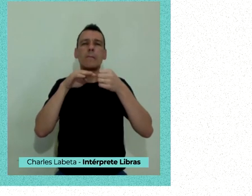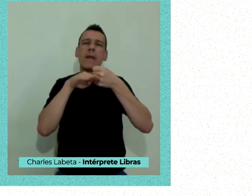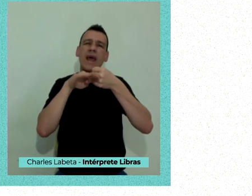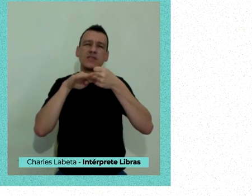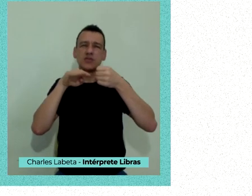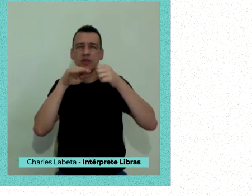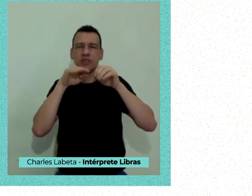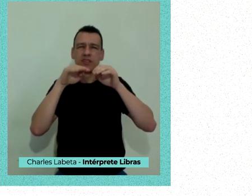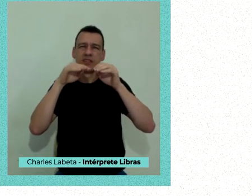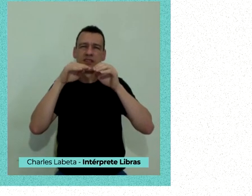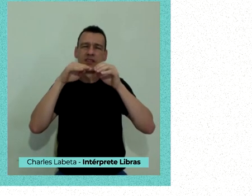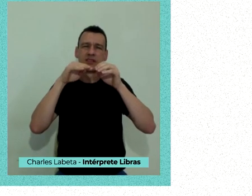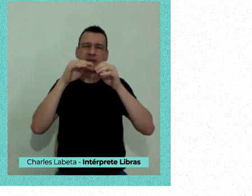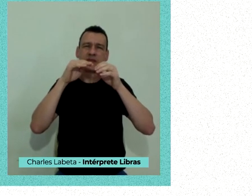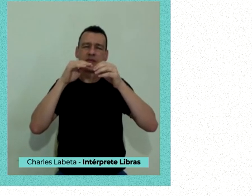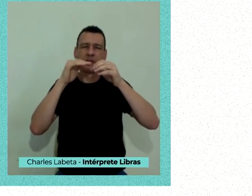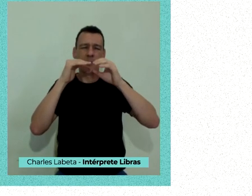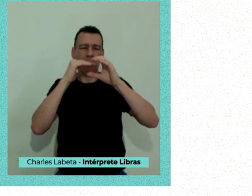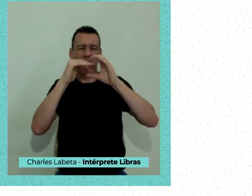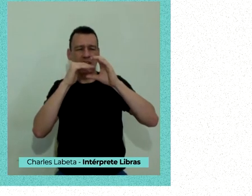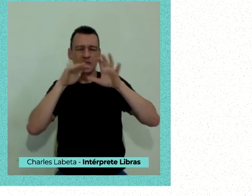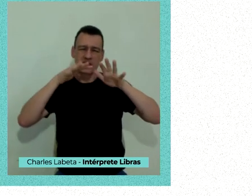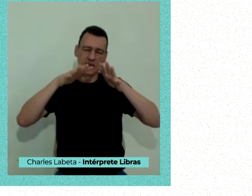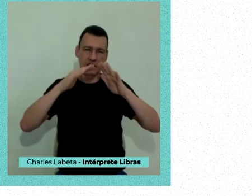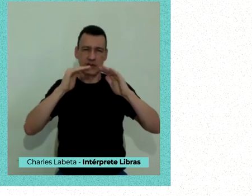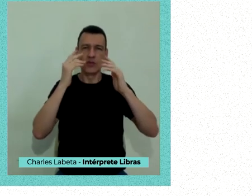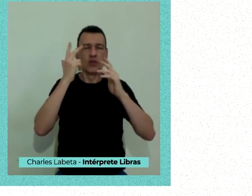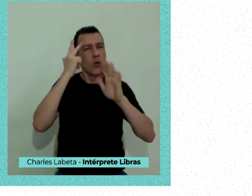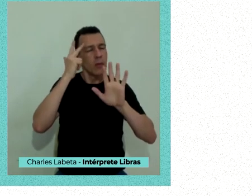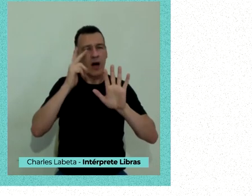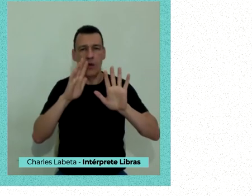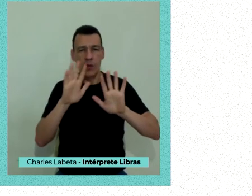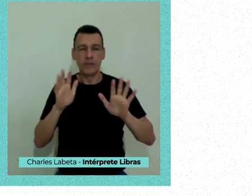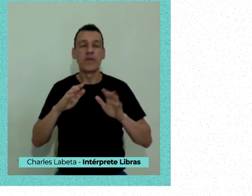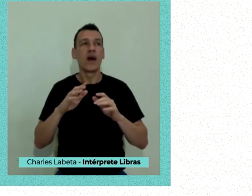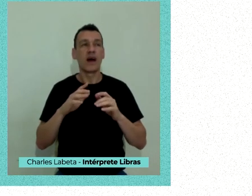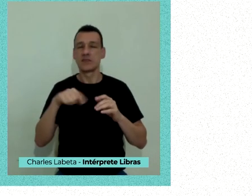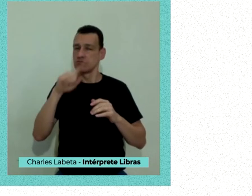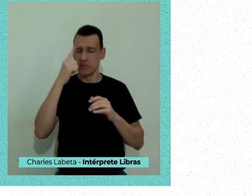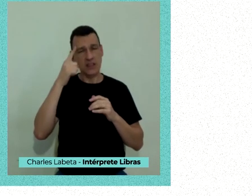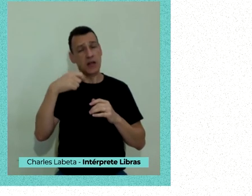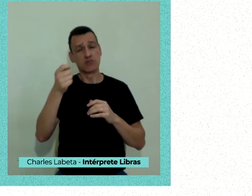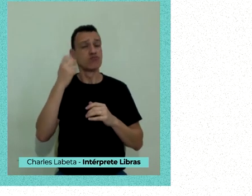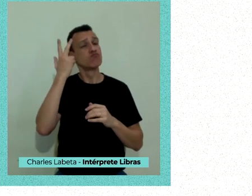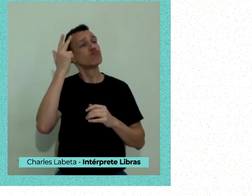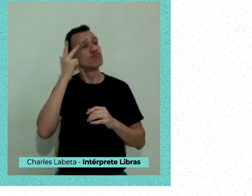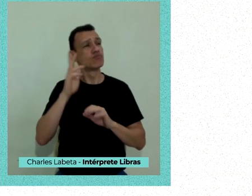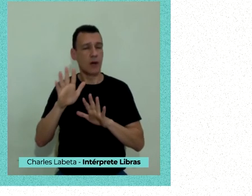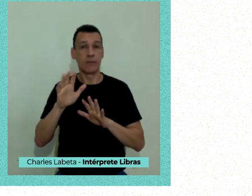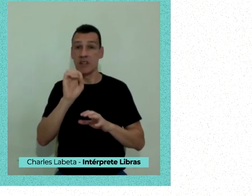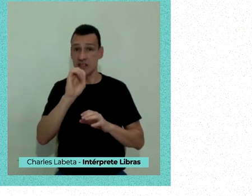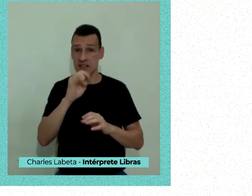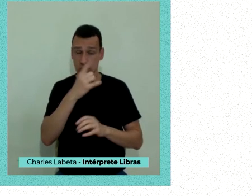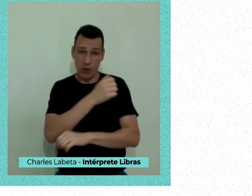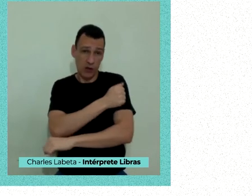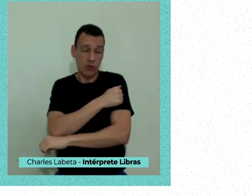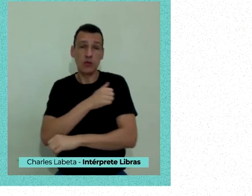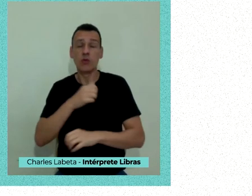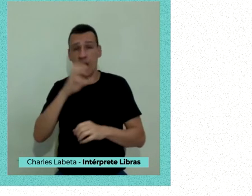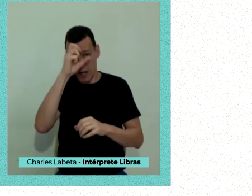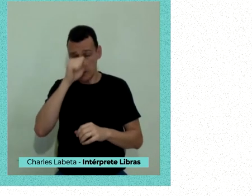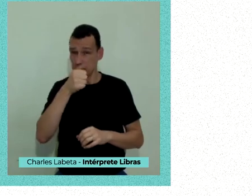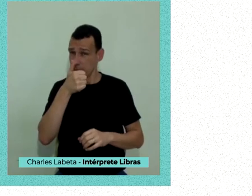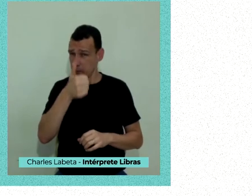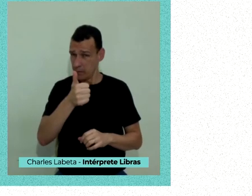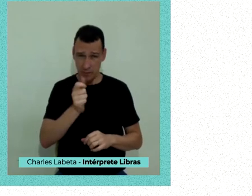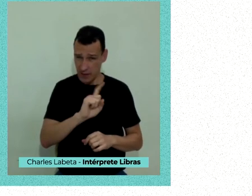uma construção do que nós enquadramos como normal. Quando um aluno não vai bem no aprendizado, nós